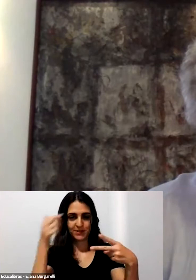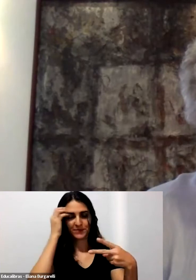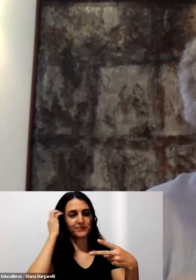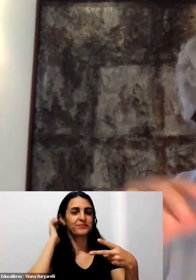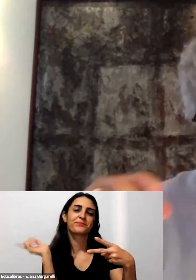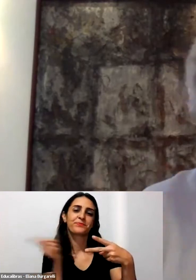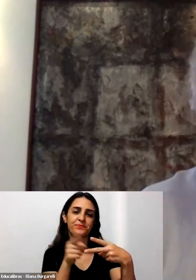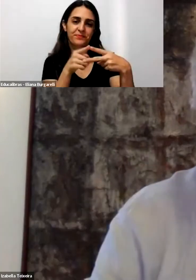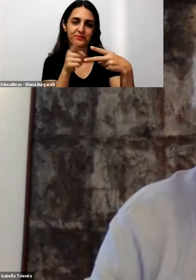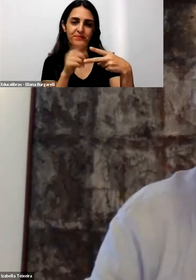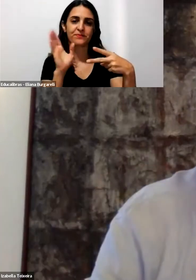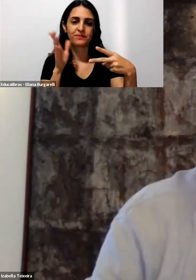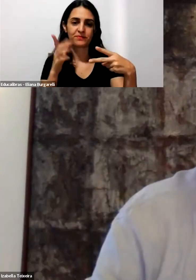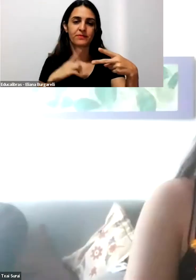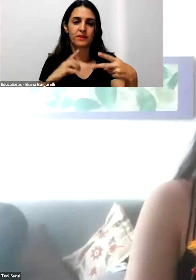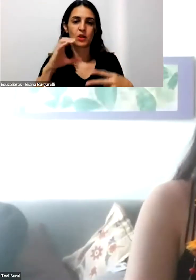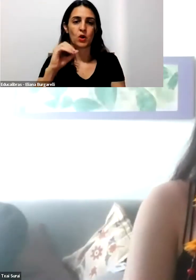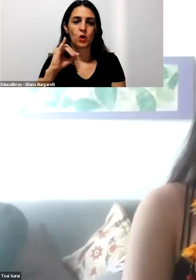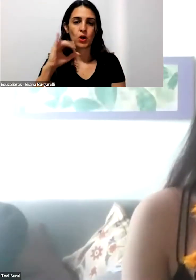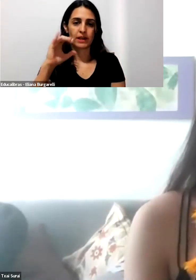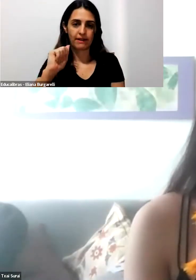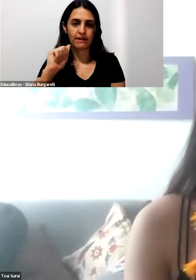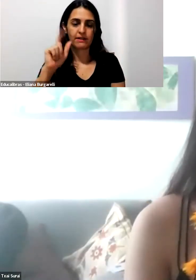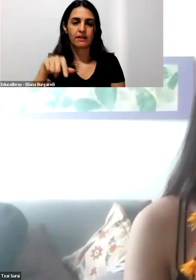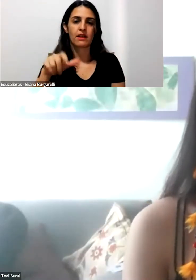política, tá? Tudo bem, obrigada.